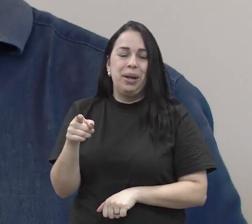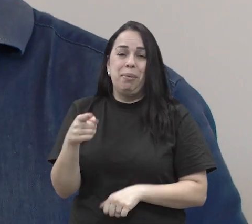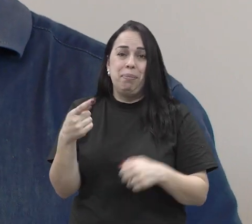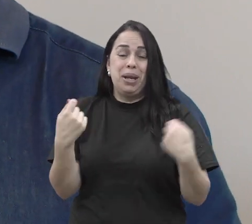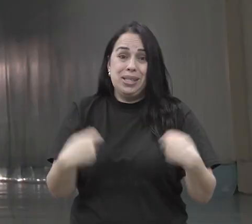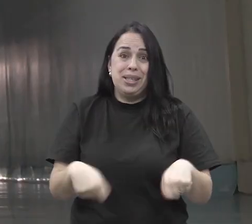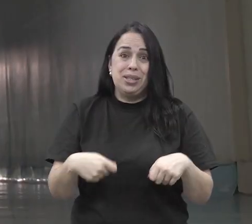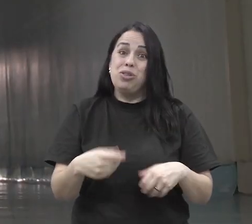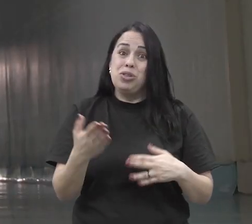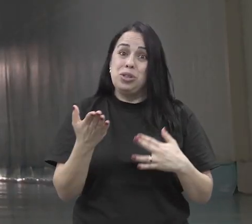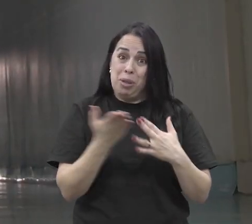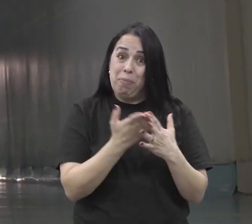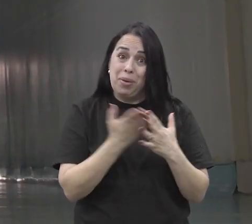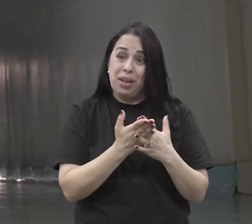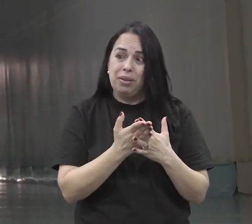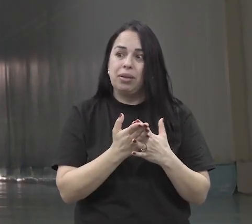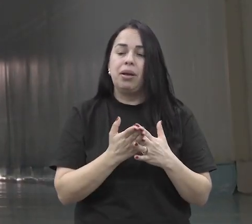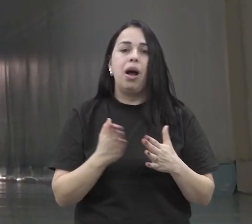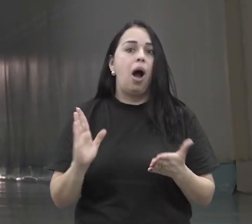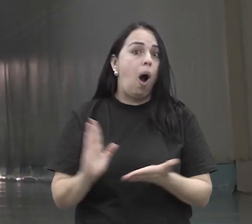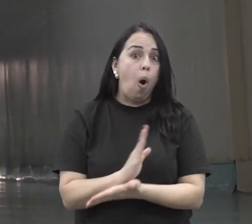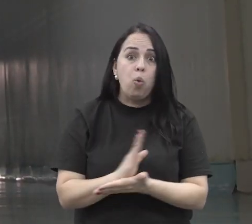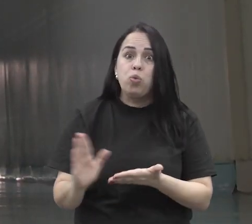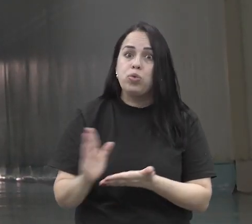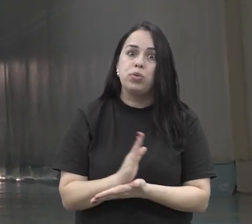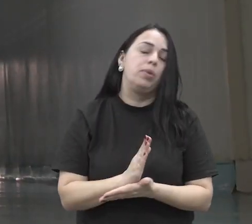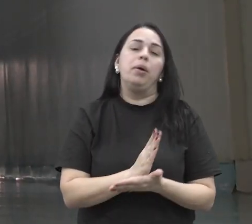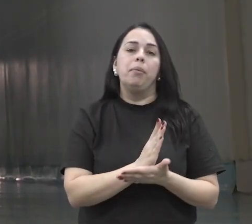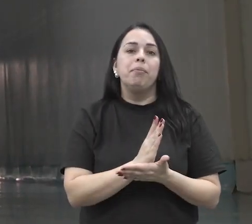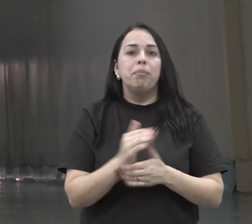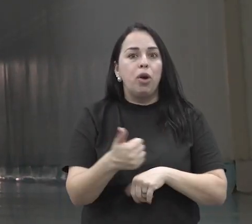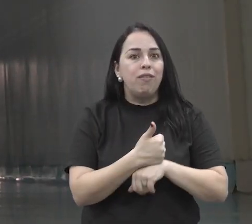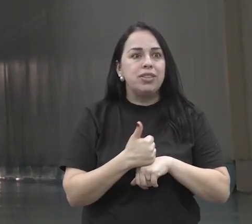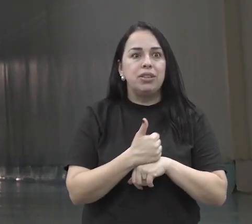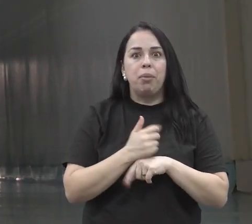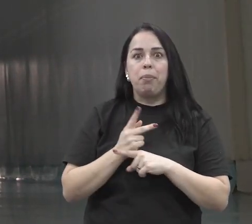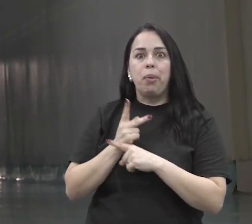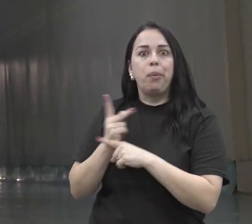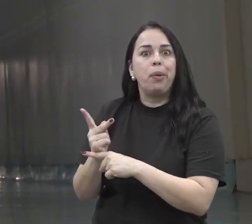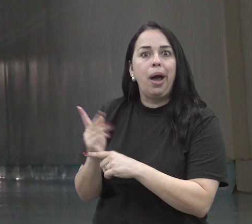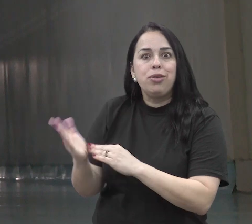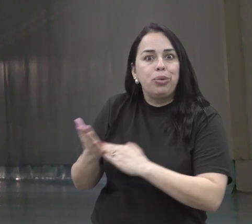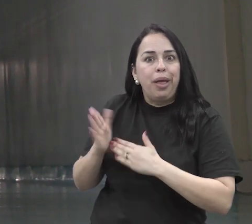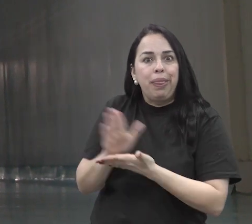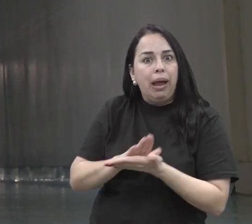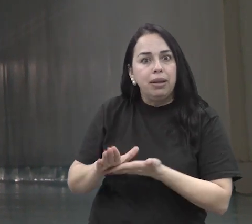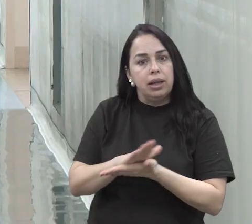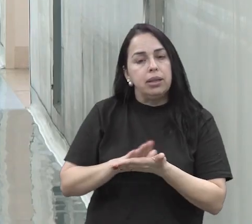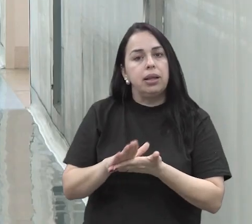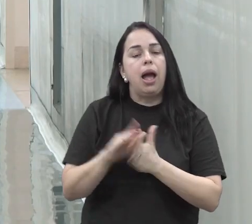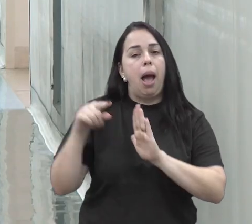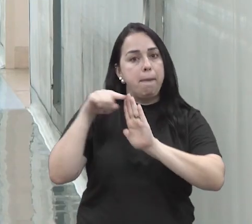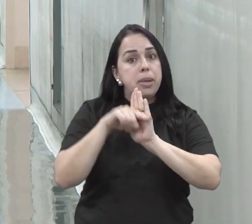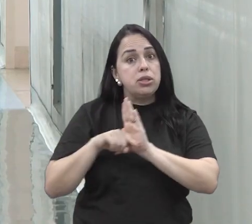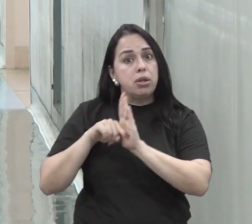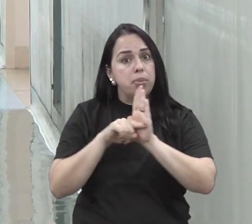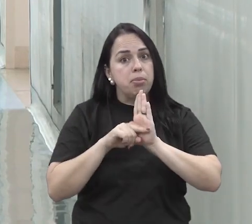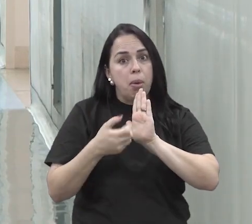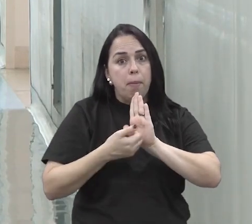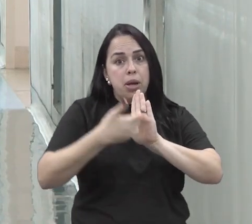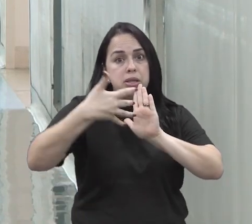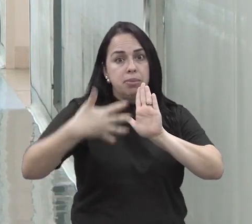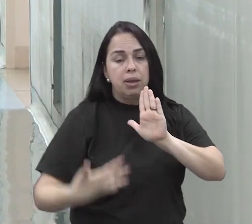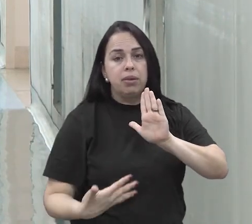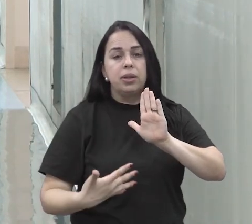precisa de pausa. E muitos desses profissionais não procuram ajuda para realizar o tratamento. Segundo a